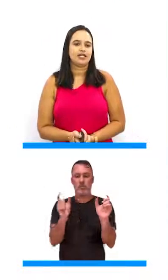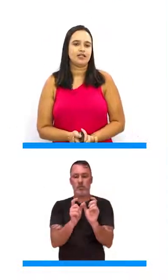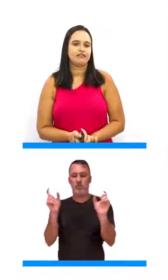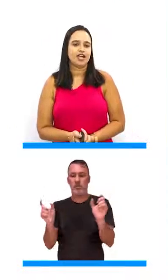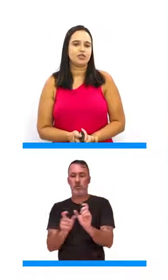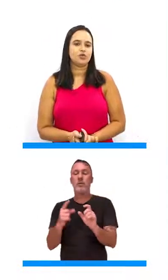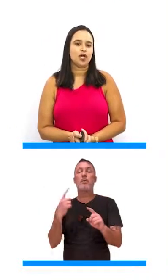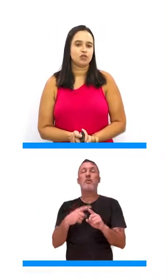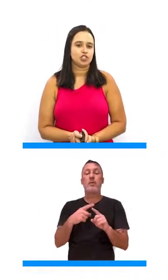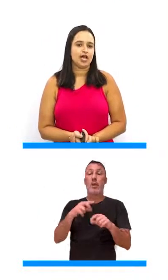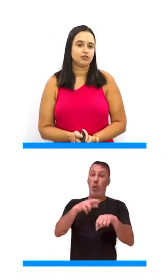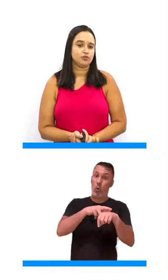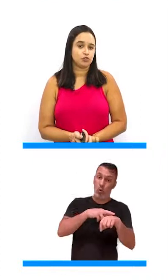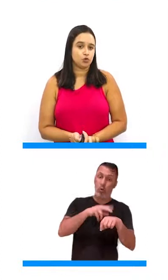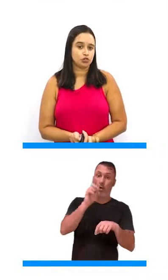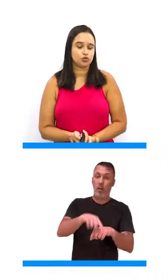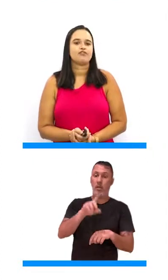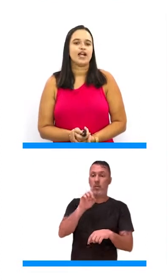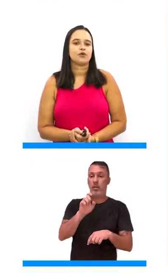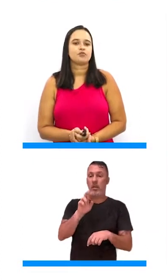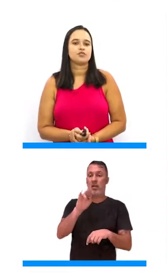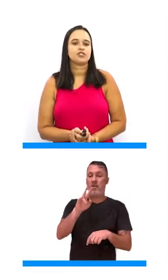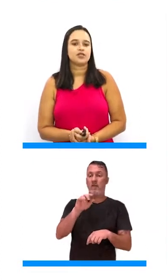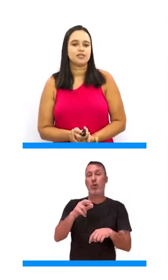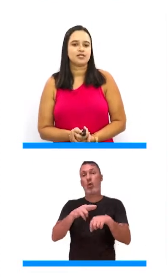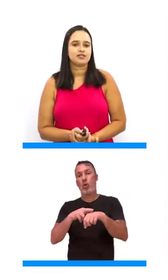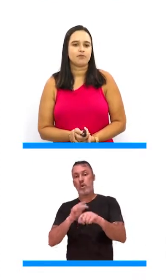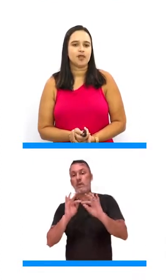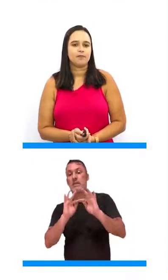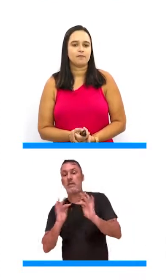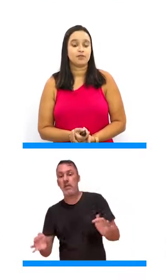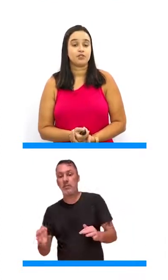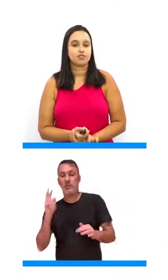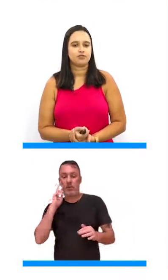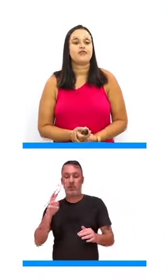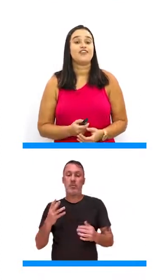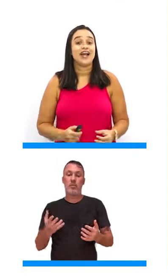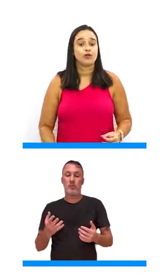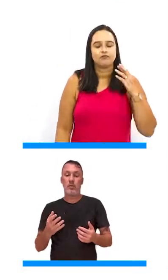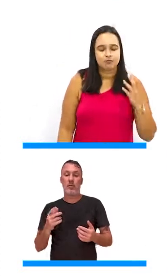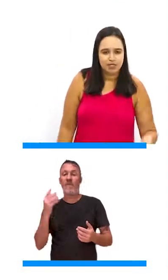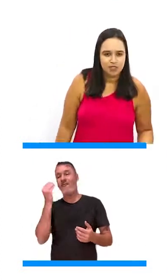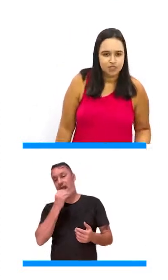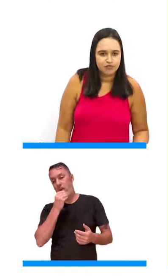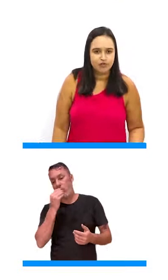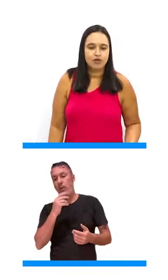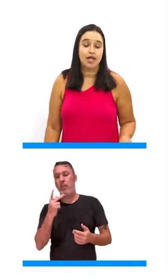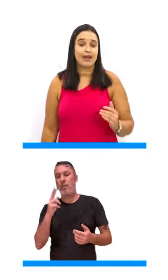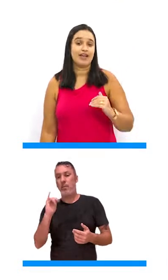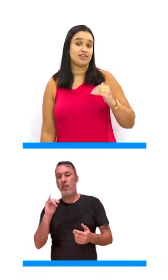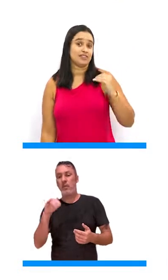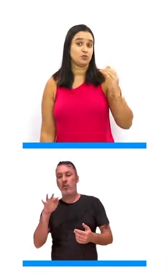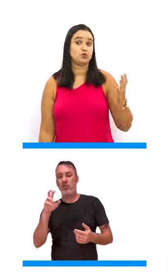simples. Derivado, arroxeado, de roxo, fraco, simples, lá. Primitivo, fraco. Primitivo,